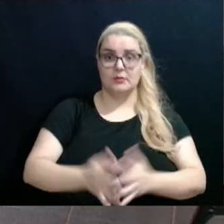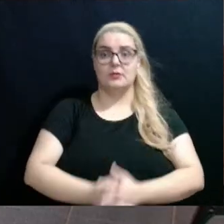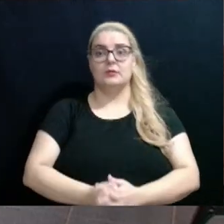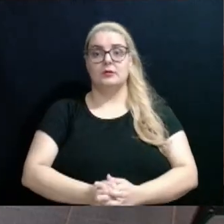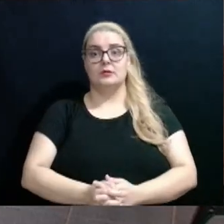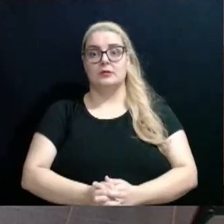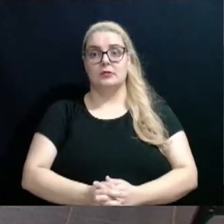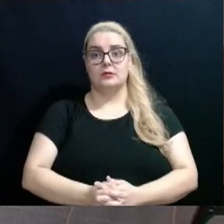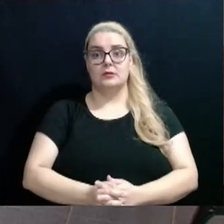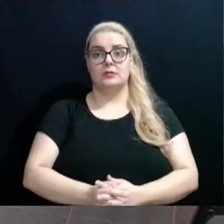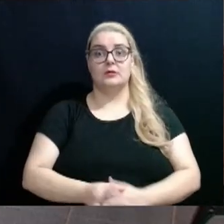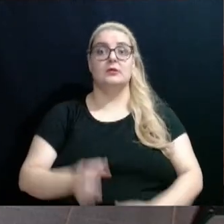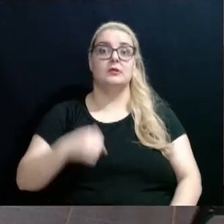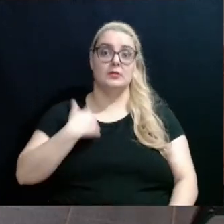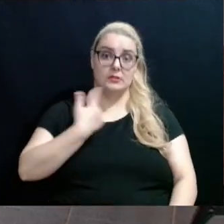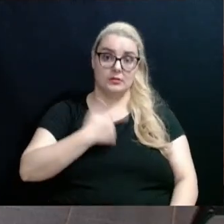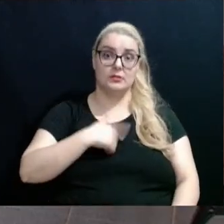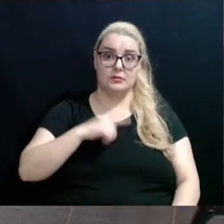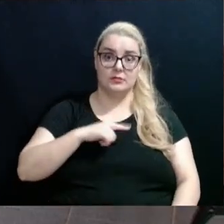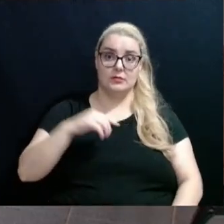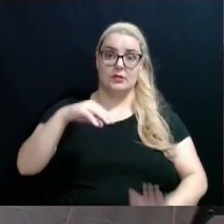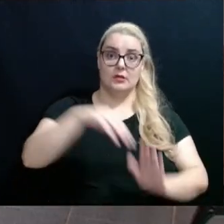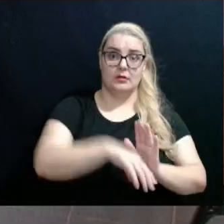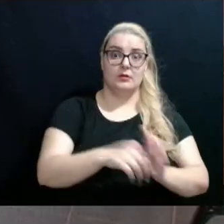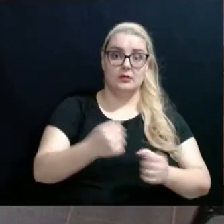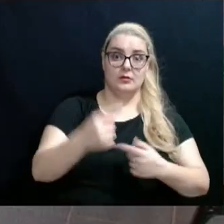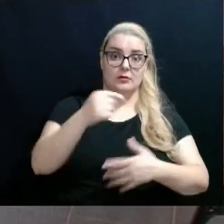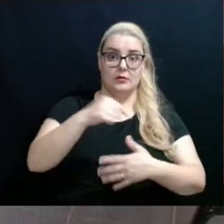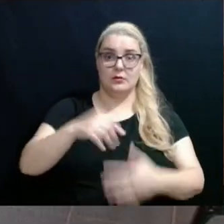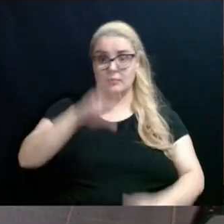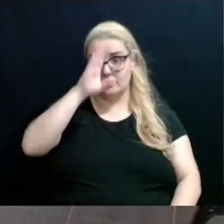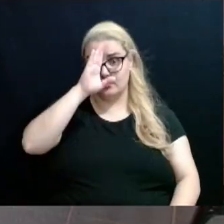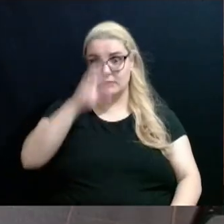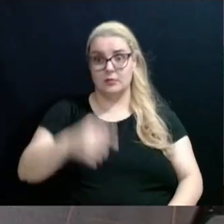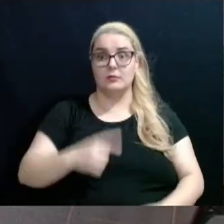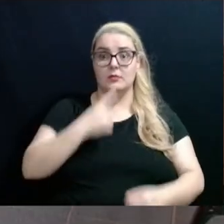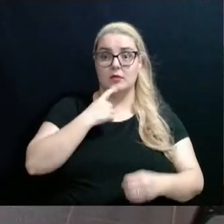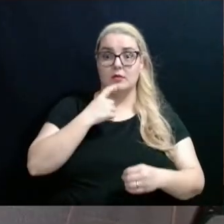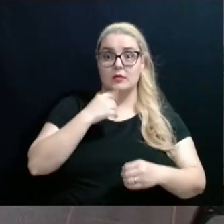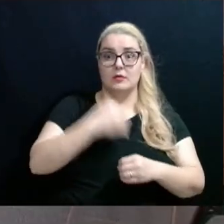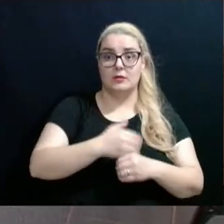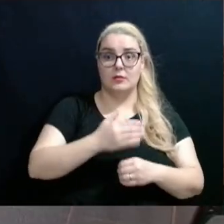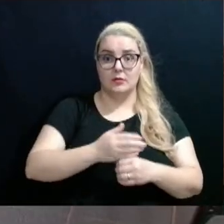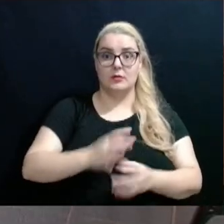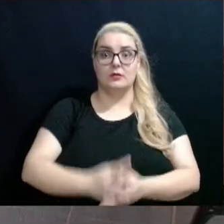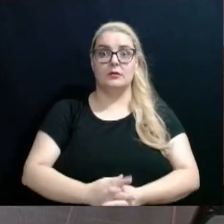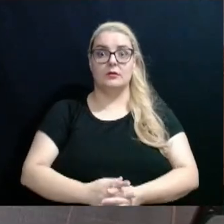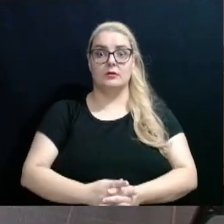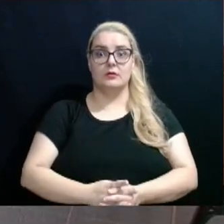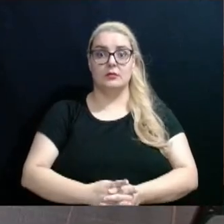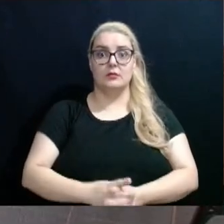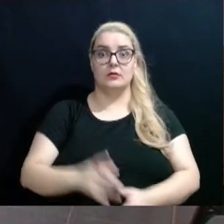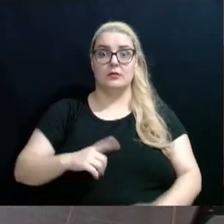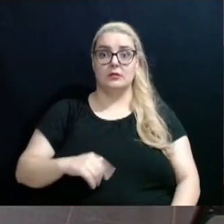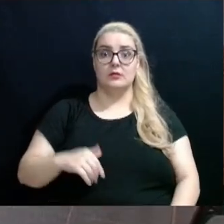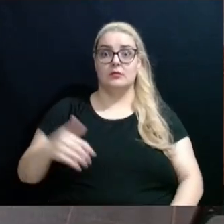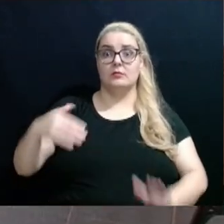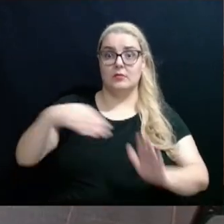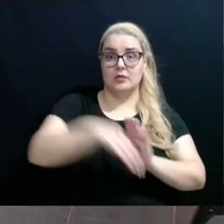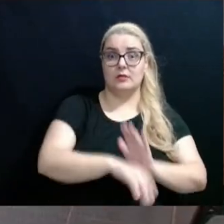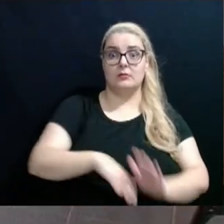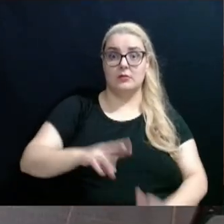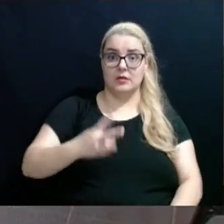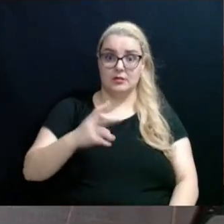a gente teve uma queda em alguns itens. O principal foi o tomate, que teve uma queda de mais de 20%, e é um